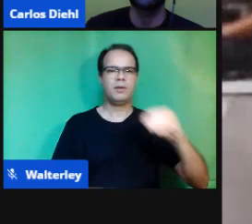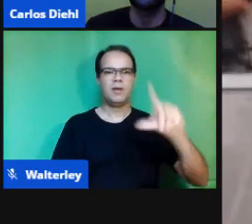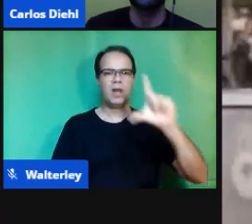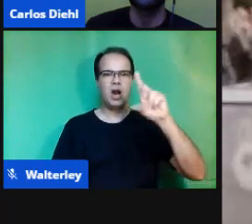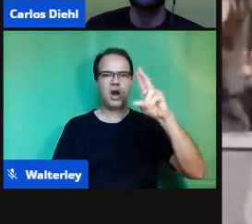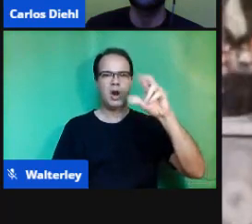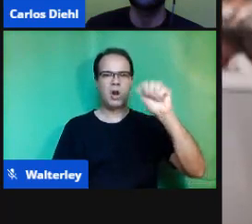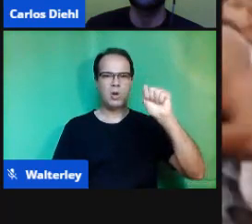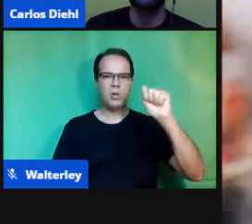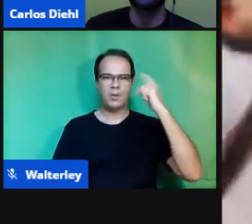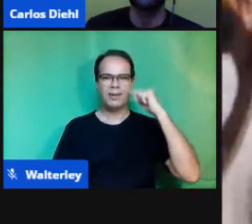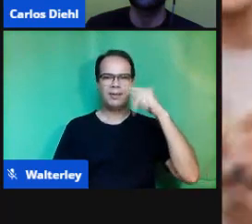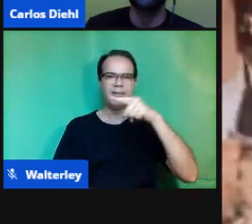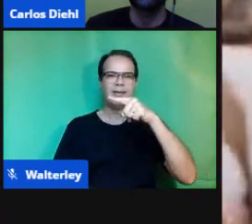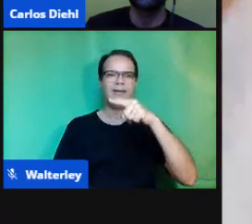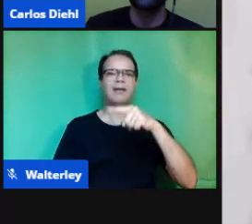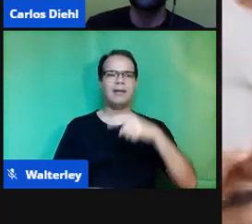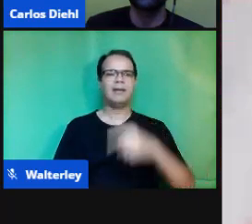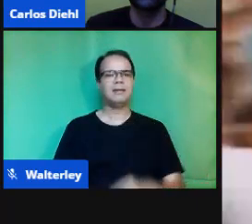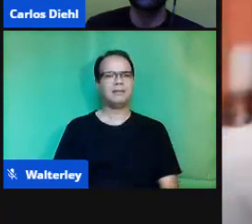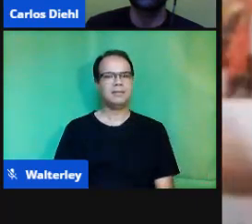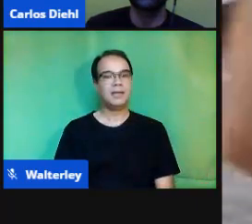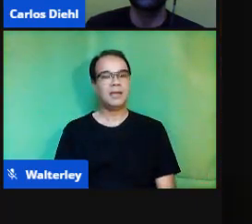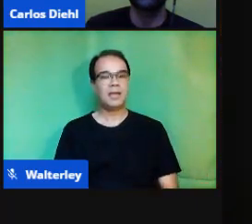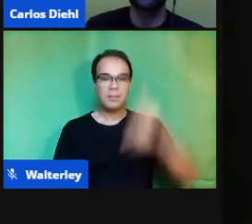da euforia.